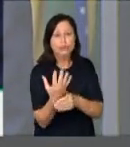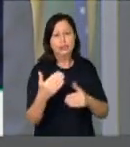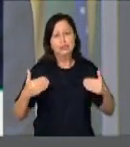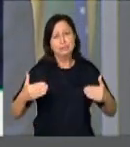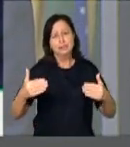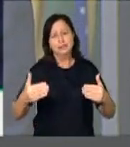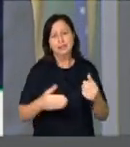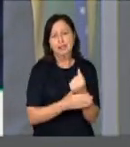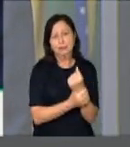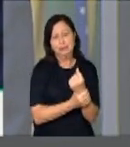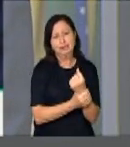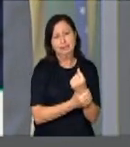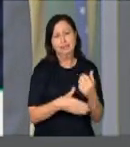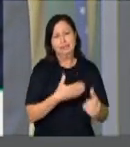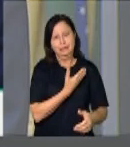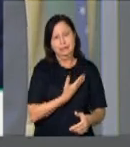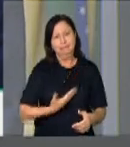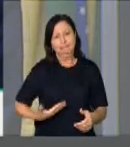pública